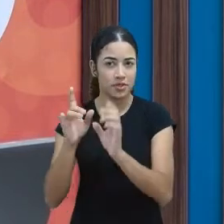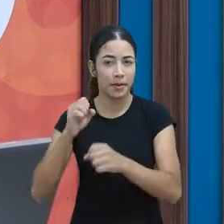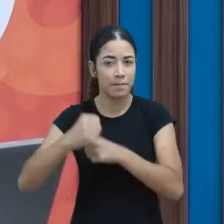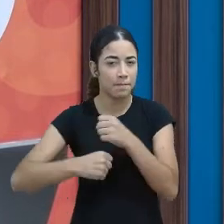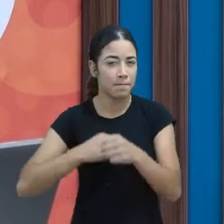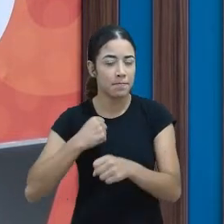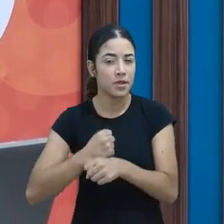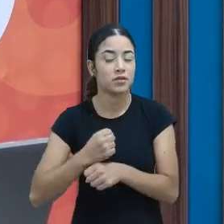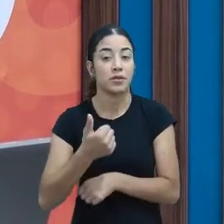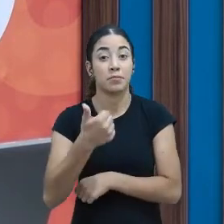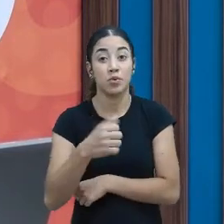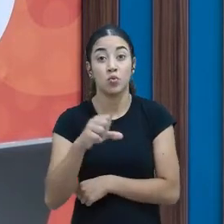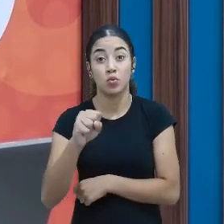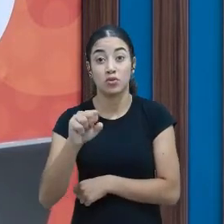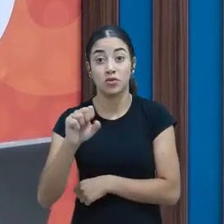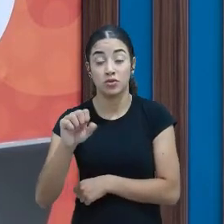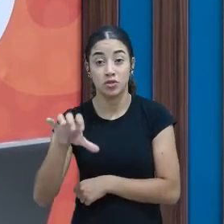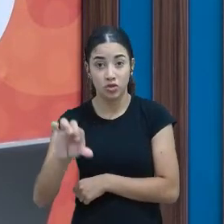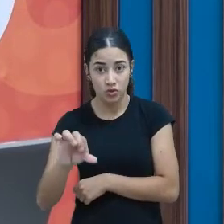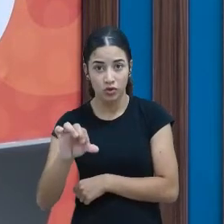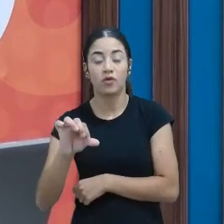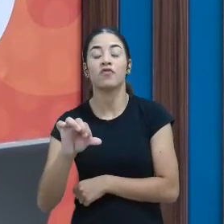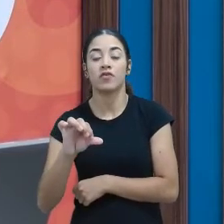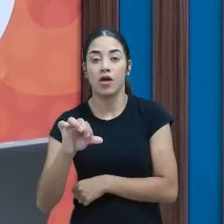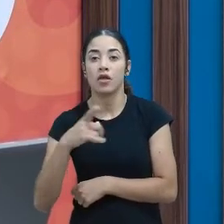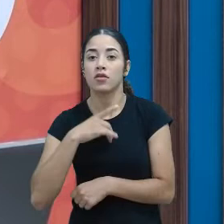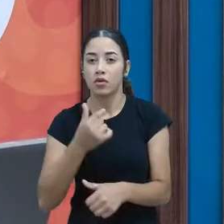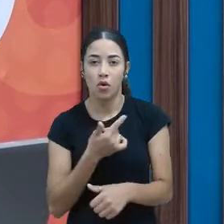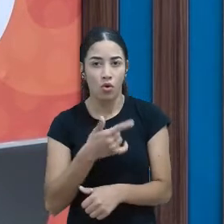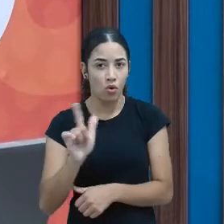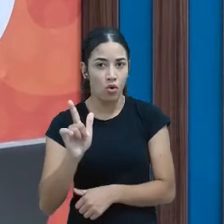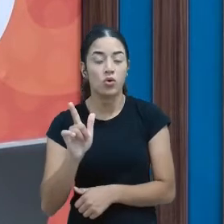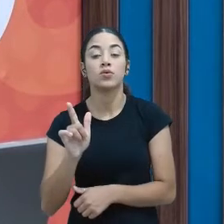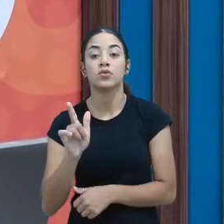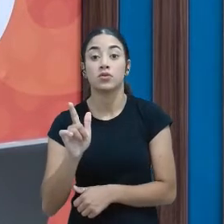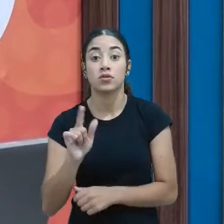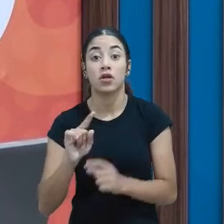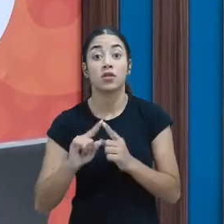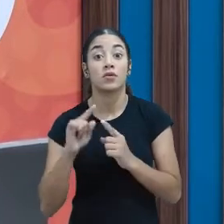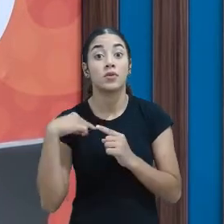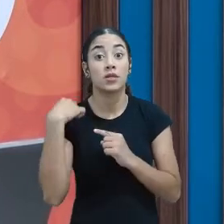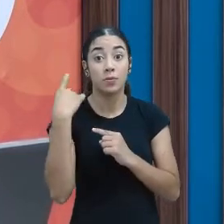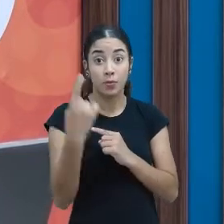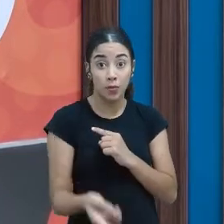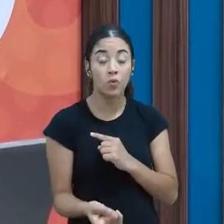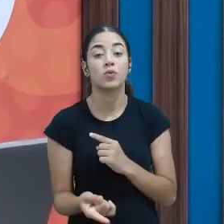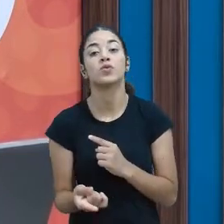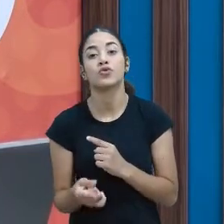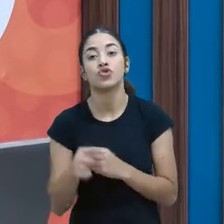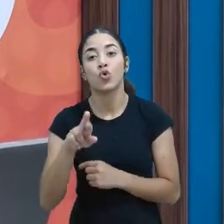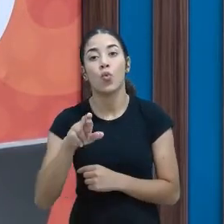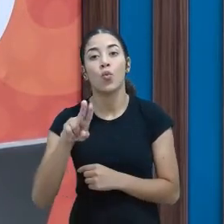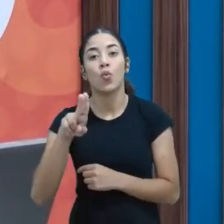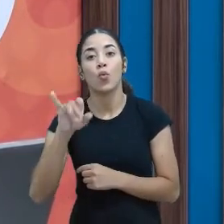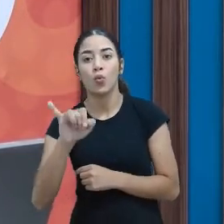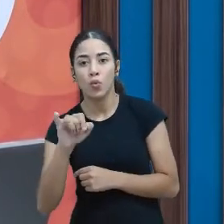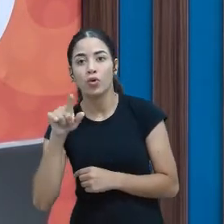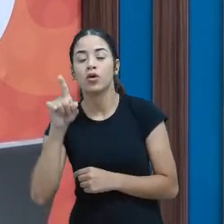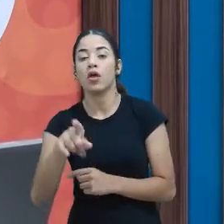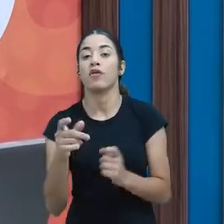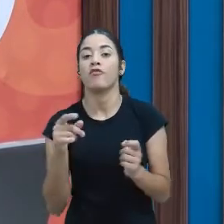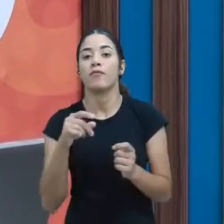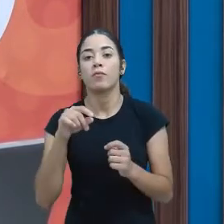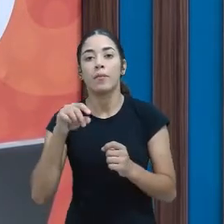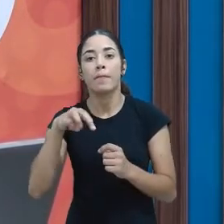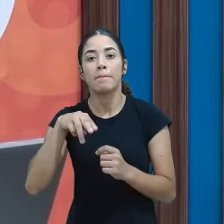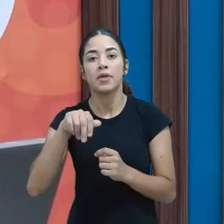de novembro, houve a proclamação da República. Então, logo em seguida, o Rui Barbosa foi o ministro das capacidades. Então,